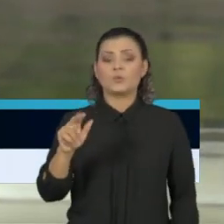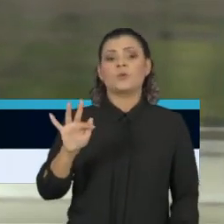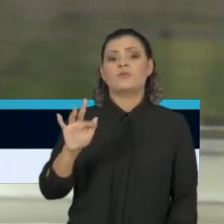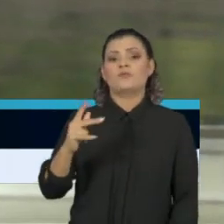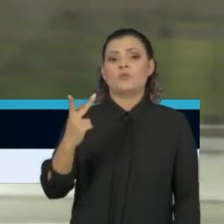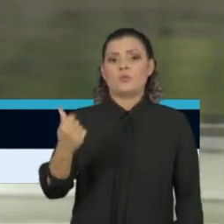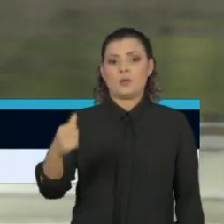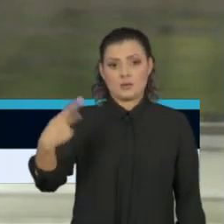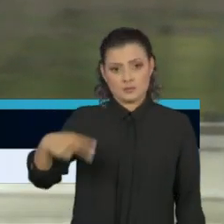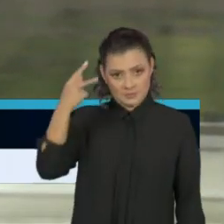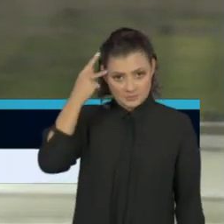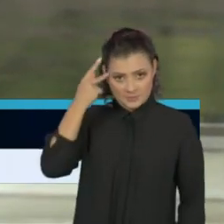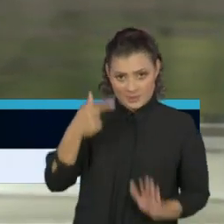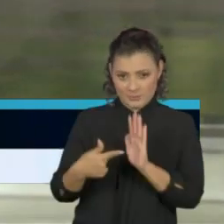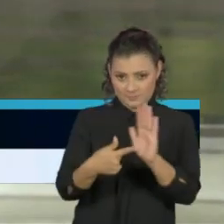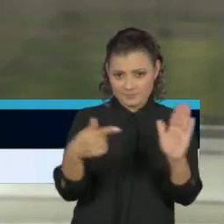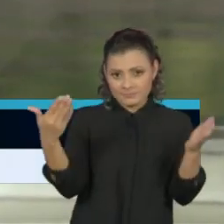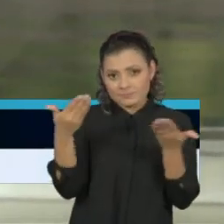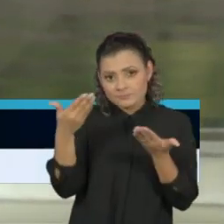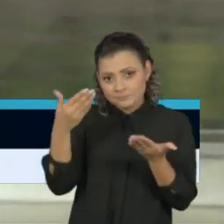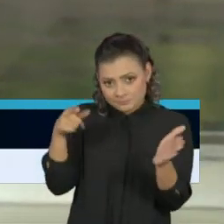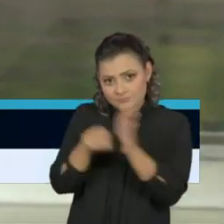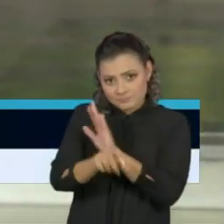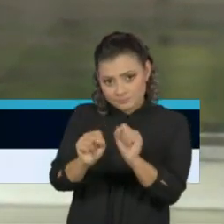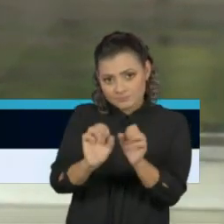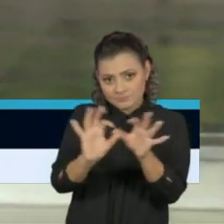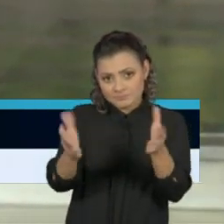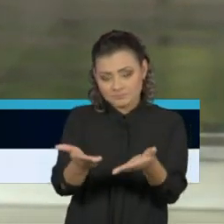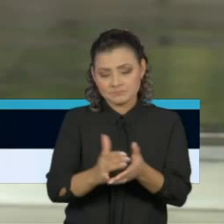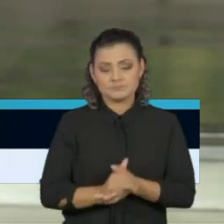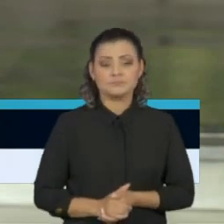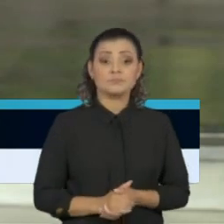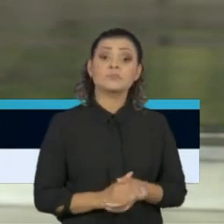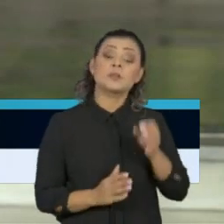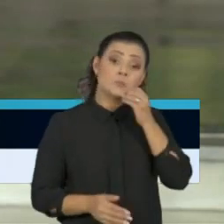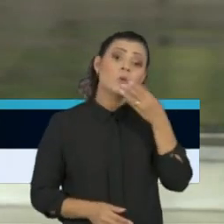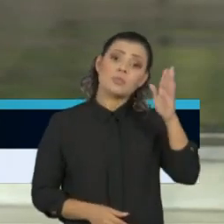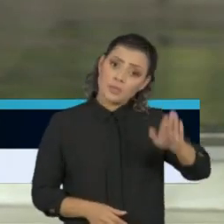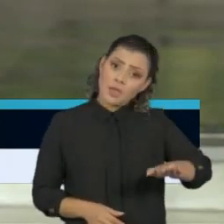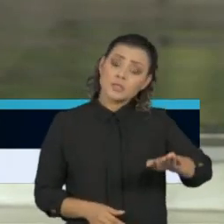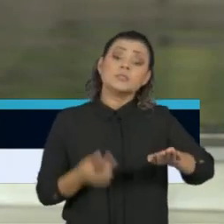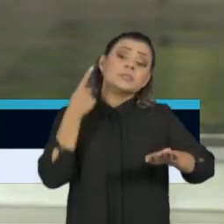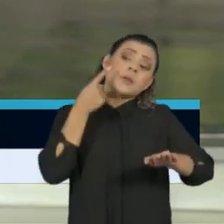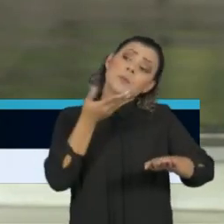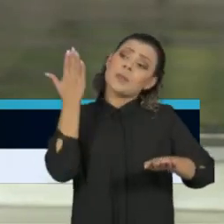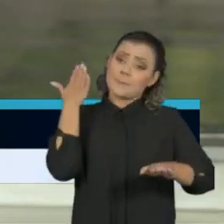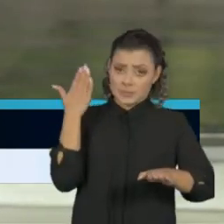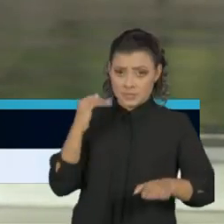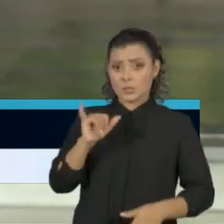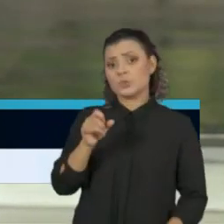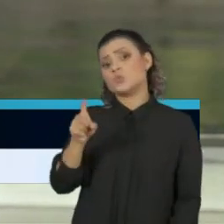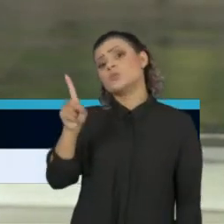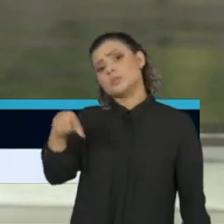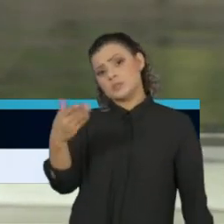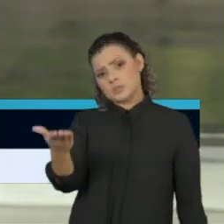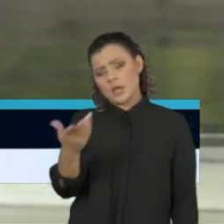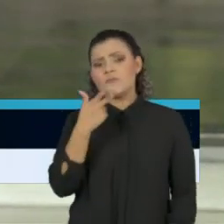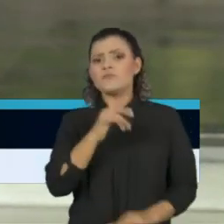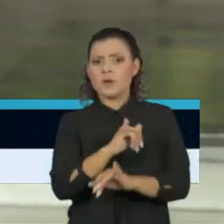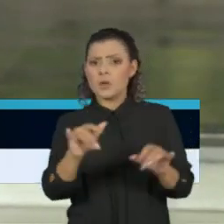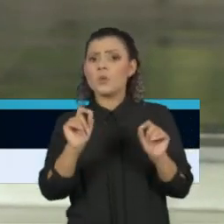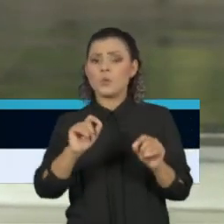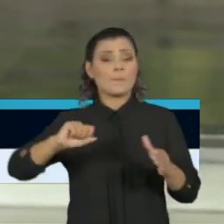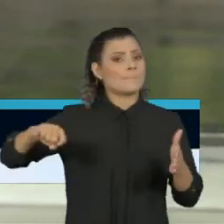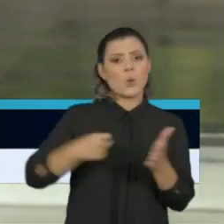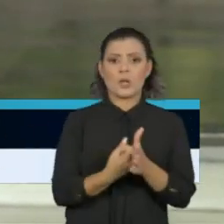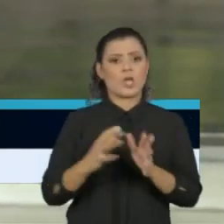Arthur, boa tarde. Sua pergunta, por favor. Boa tarde, governador. Na semana passada, o secretário German cogitou a possibilidade de